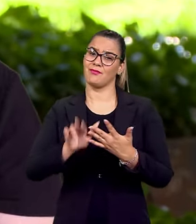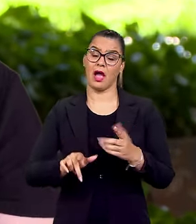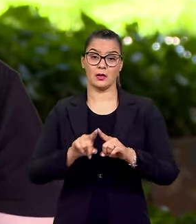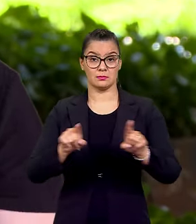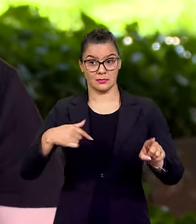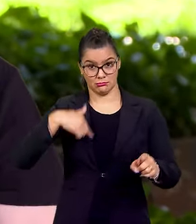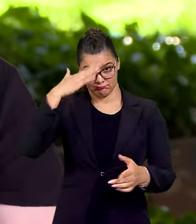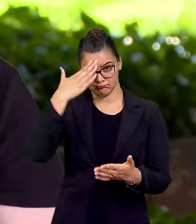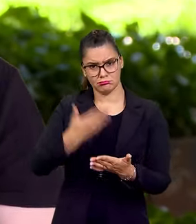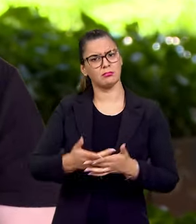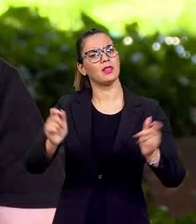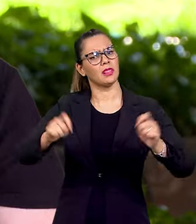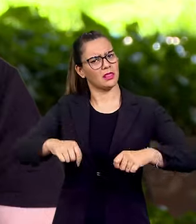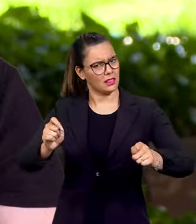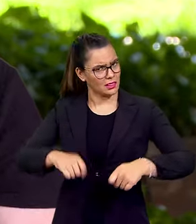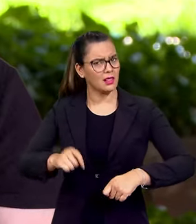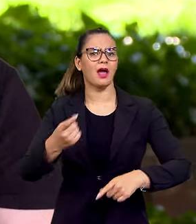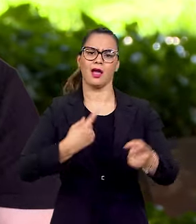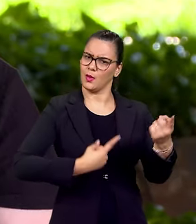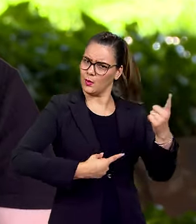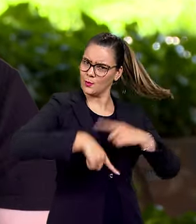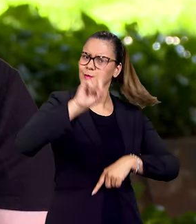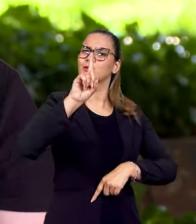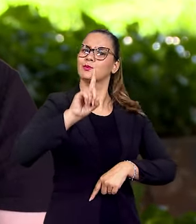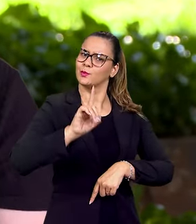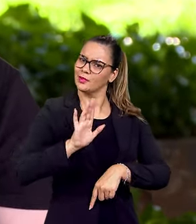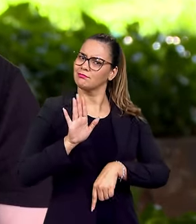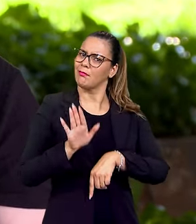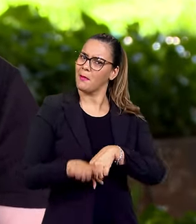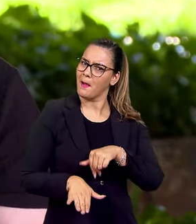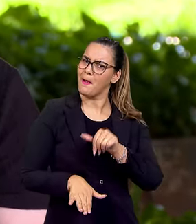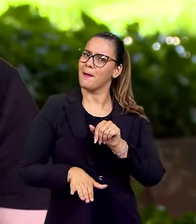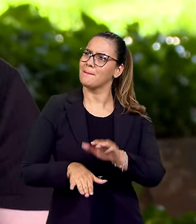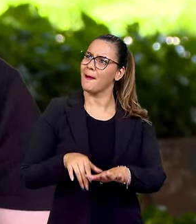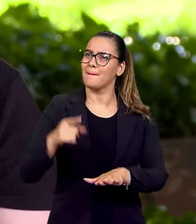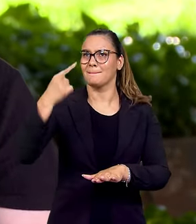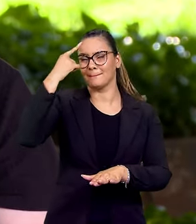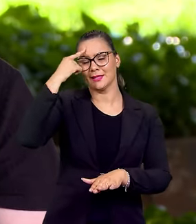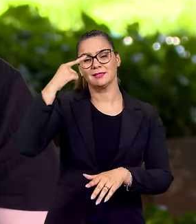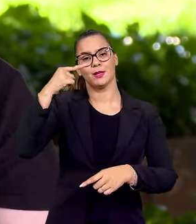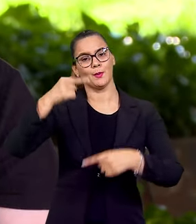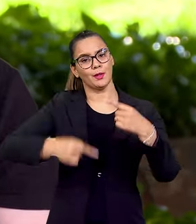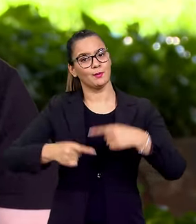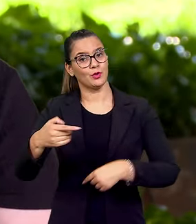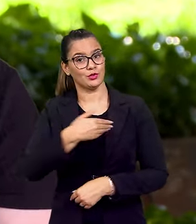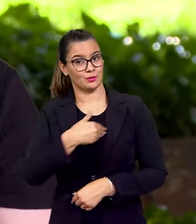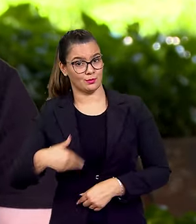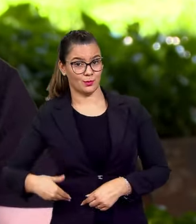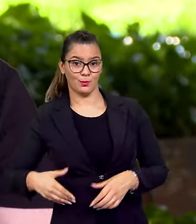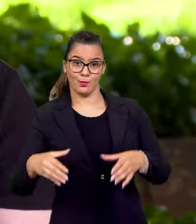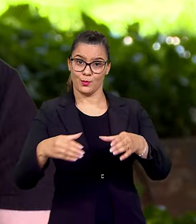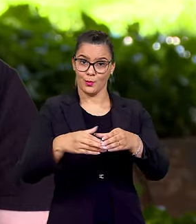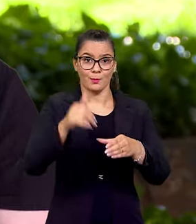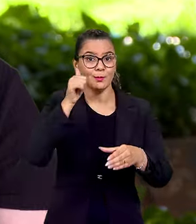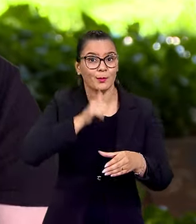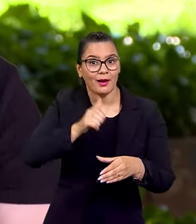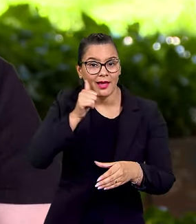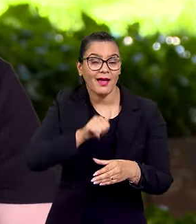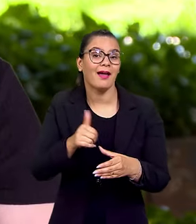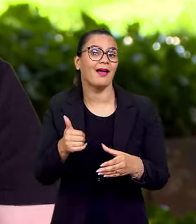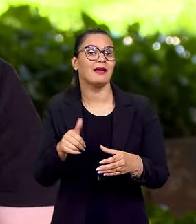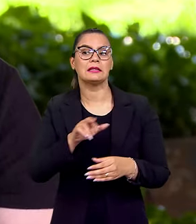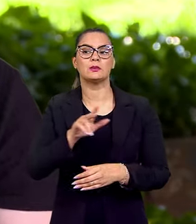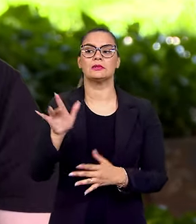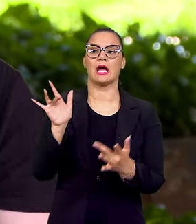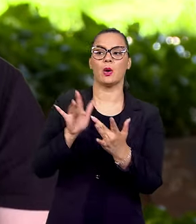desafios, sem dúvida, mas eu acredito que é possível, sim, reconstruir aos poucos, pensando em políticas públicas para as populações, para